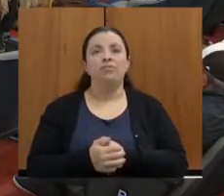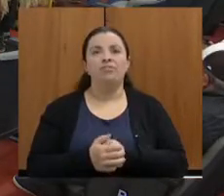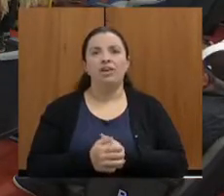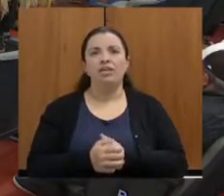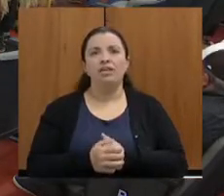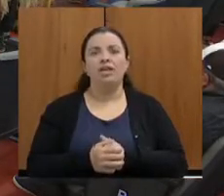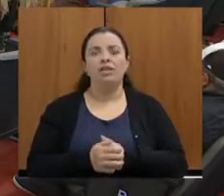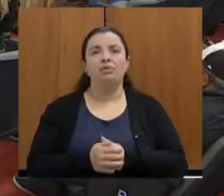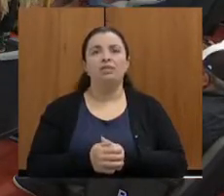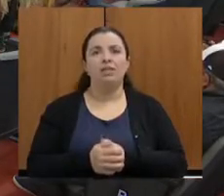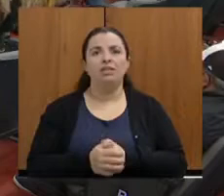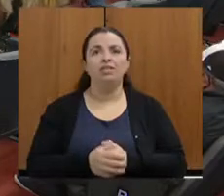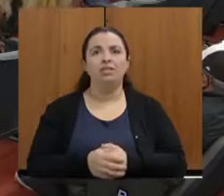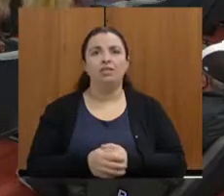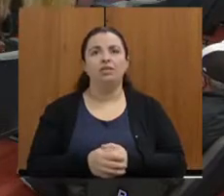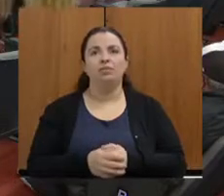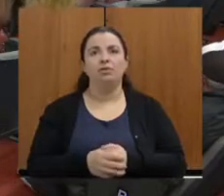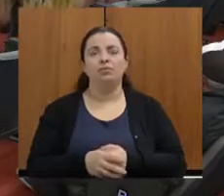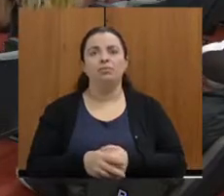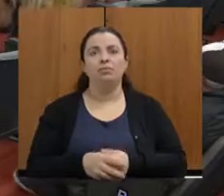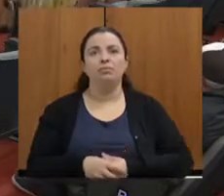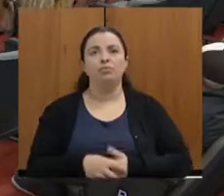E aí